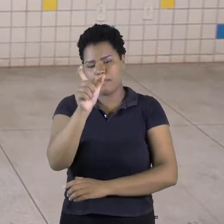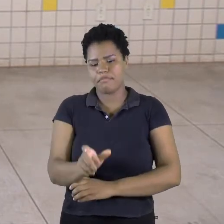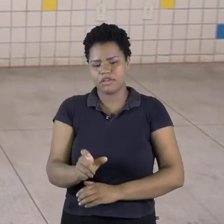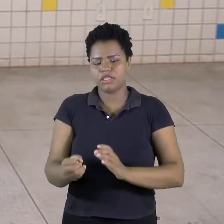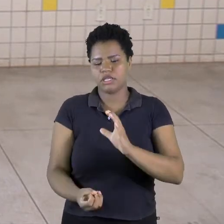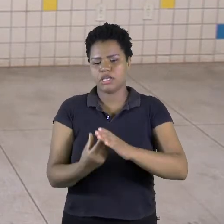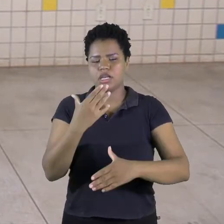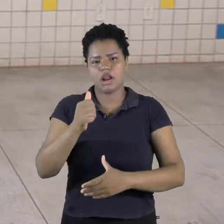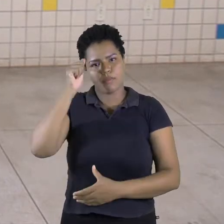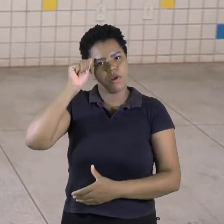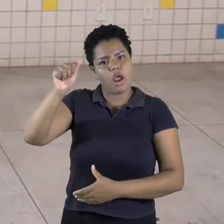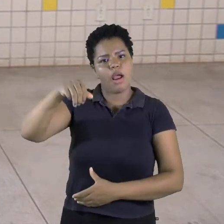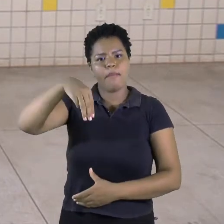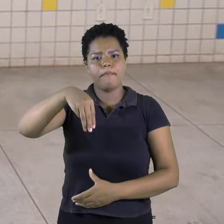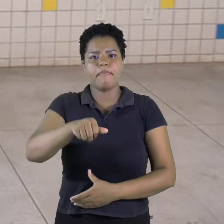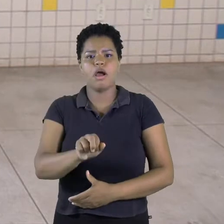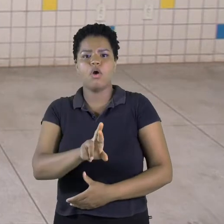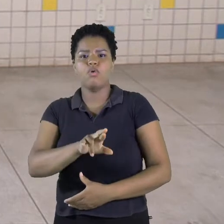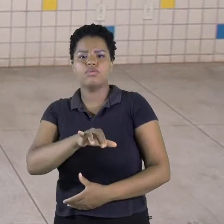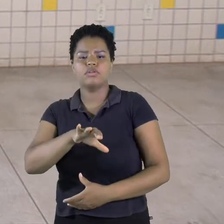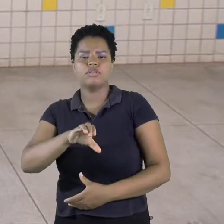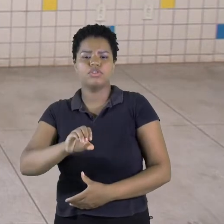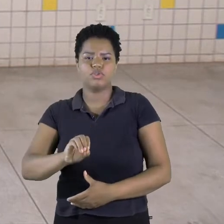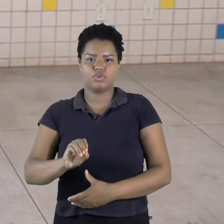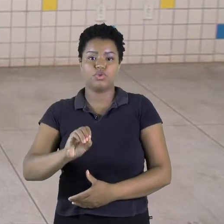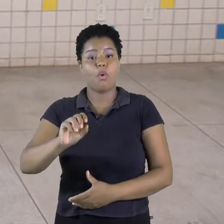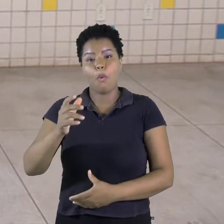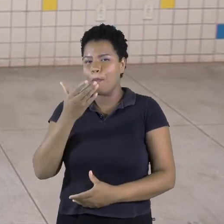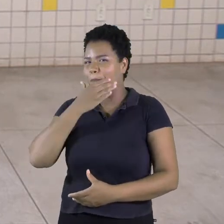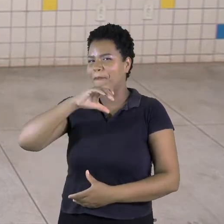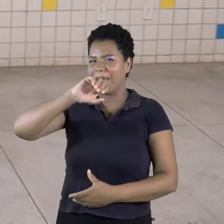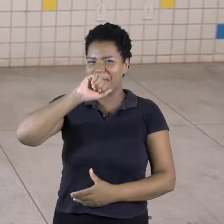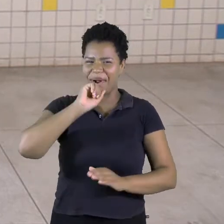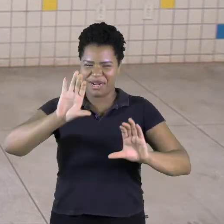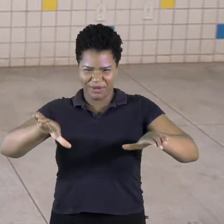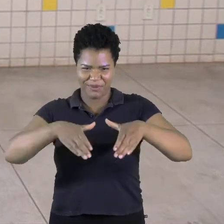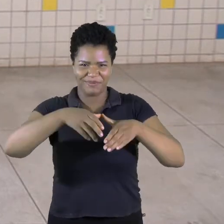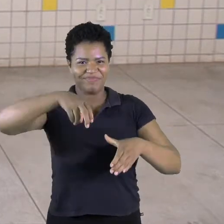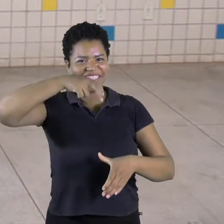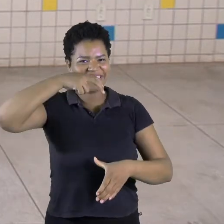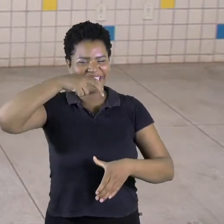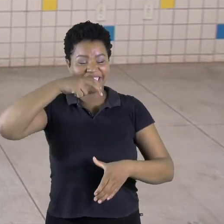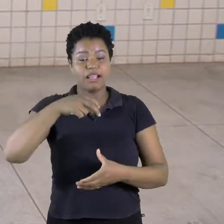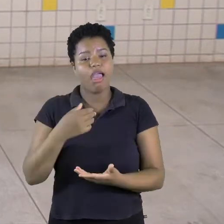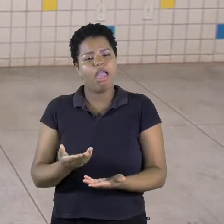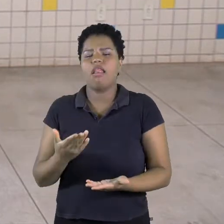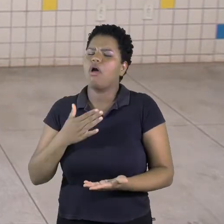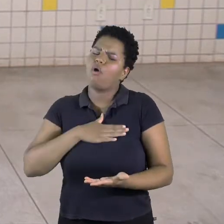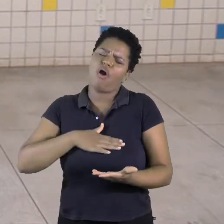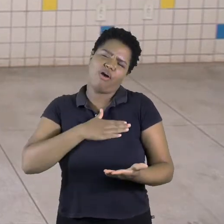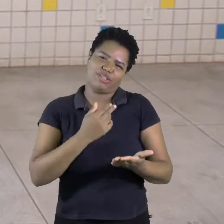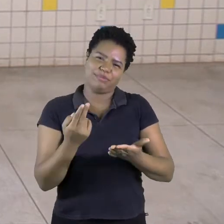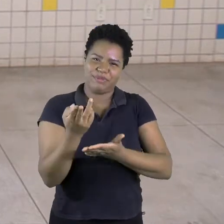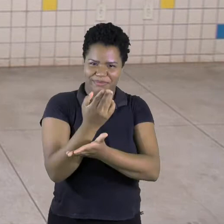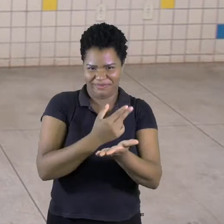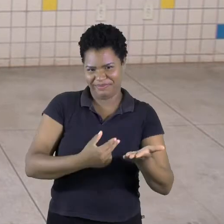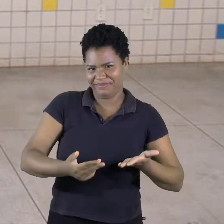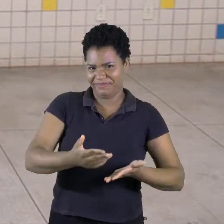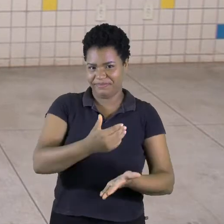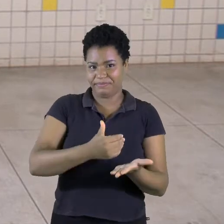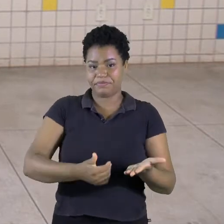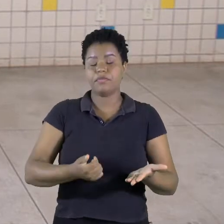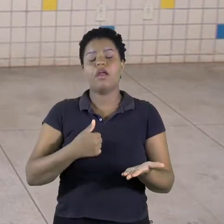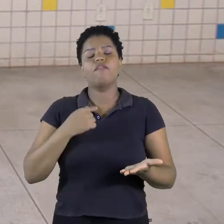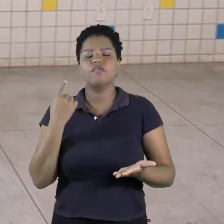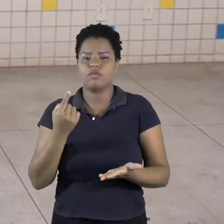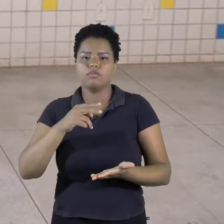de Souza, o pai da Turma da Mônica. Então, ela gosta muito de pintar. Então, nós vamos ler a história por meio de desenho e